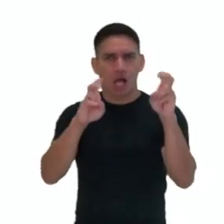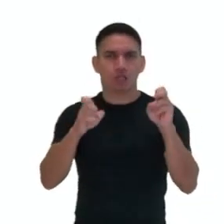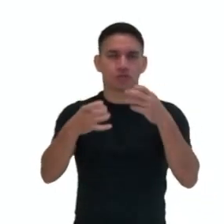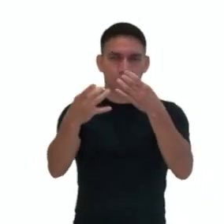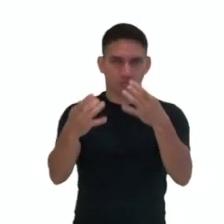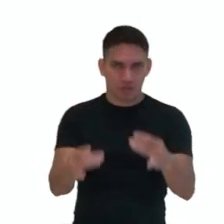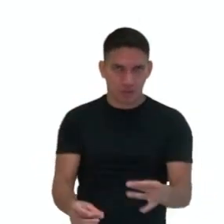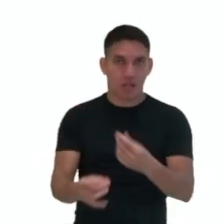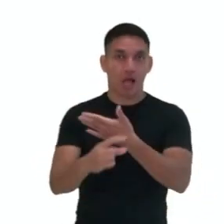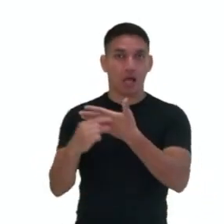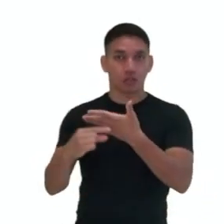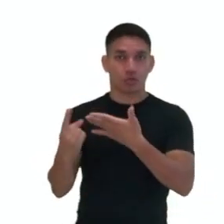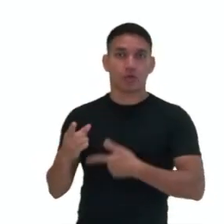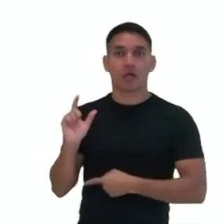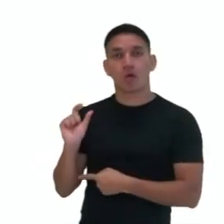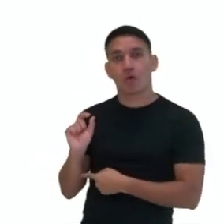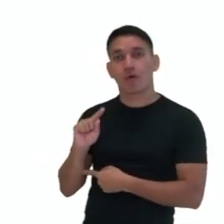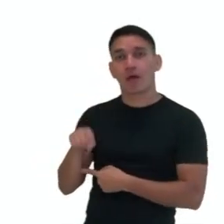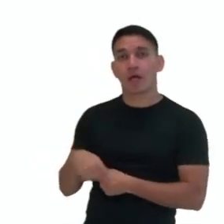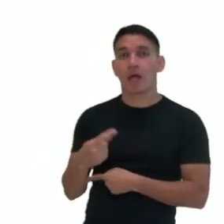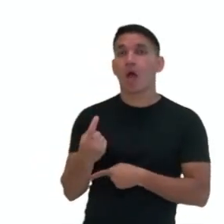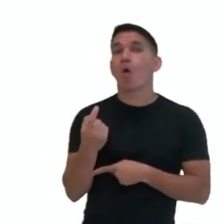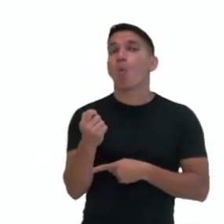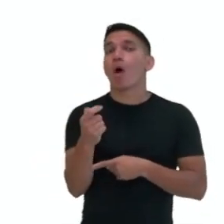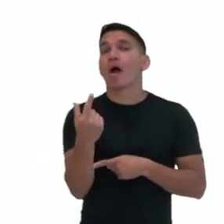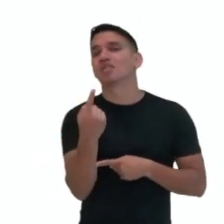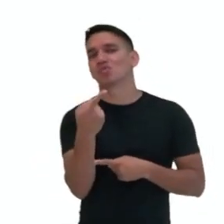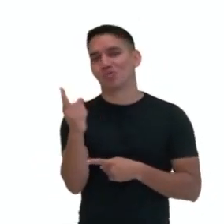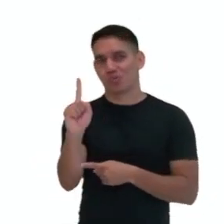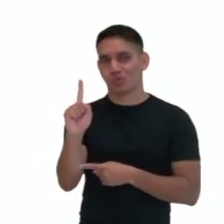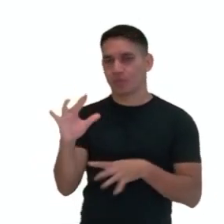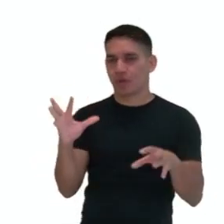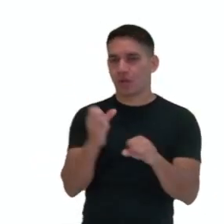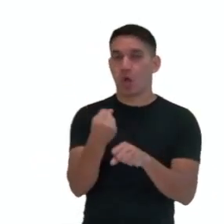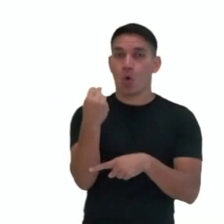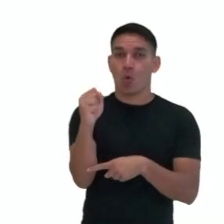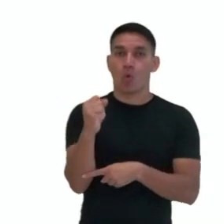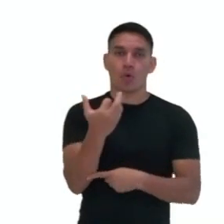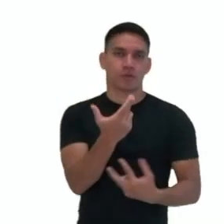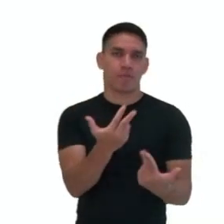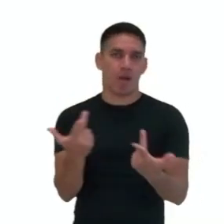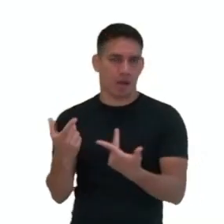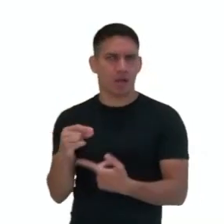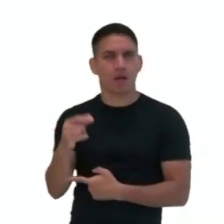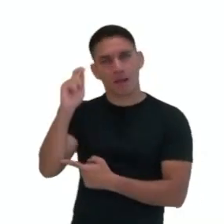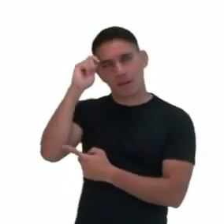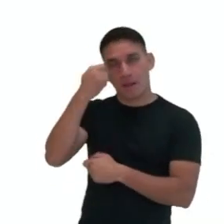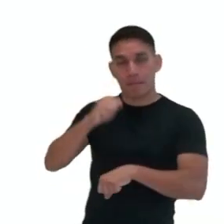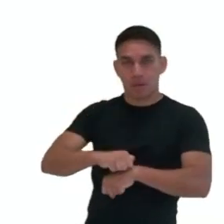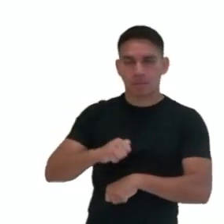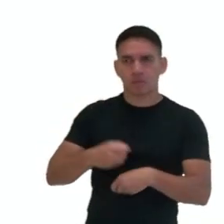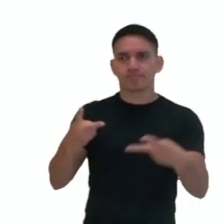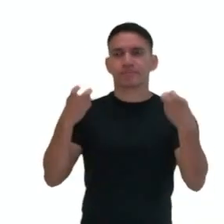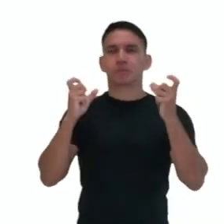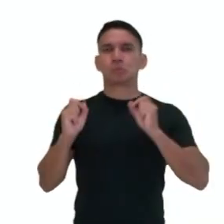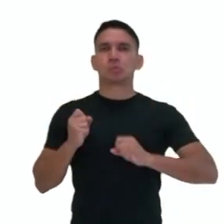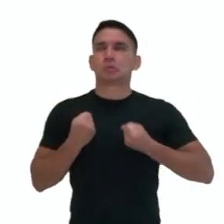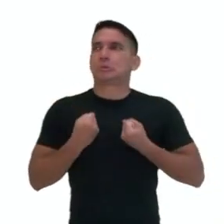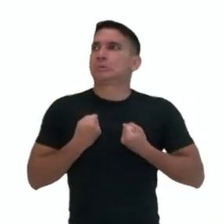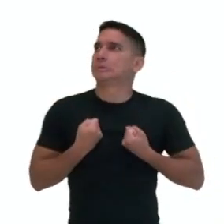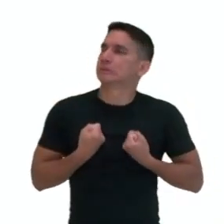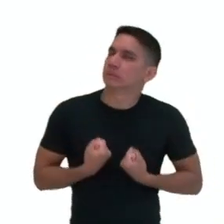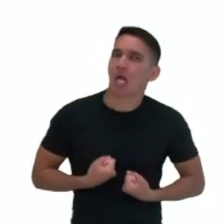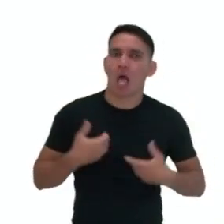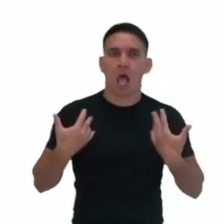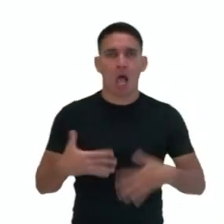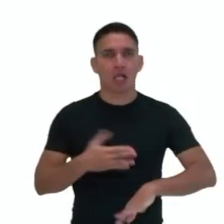é a penúltima de uma família de 8 irmãos. Negra e pobre, logo se dá conta do peso da cor e da condição social.